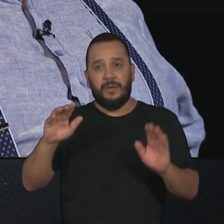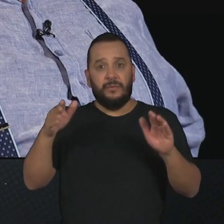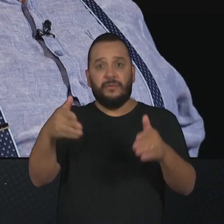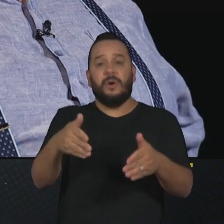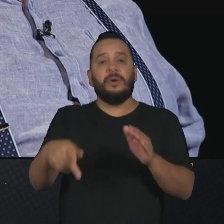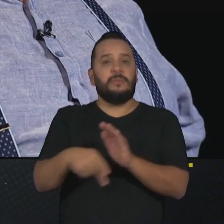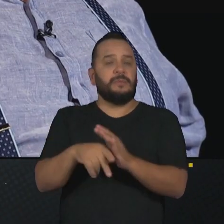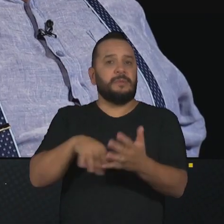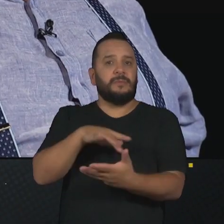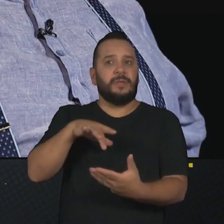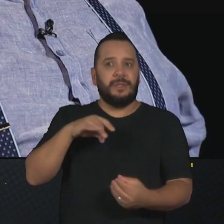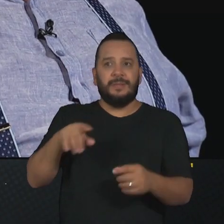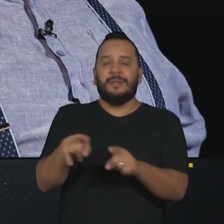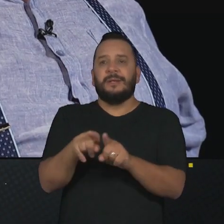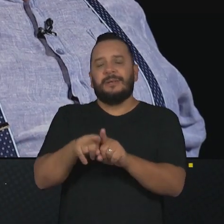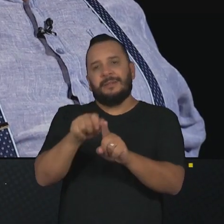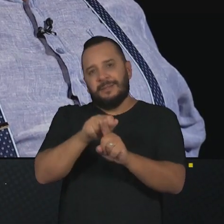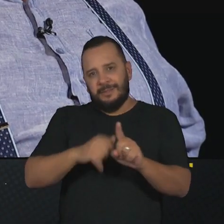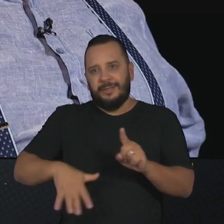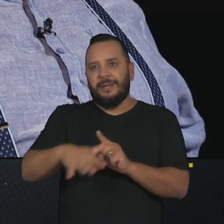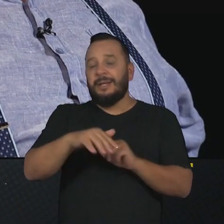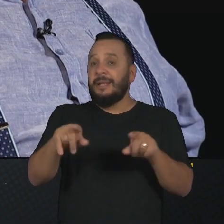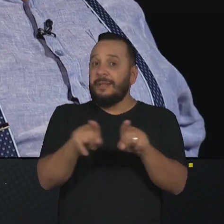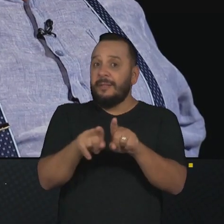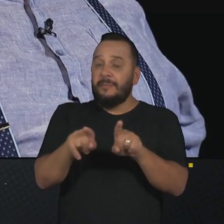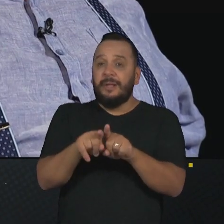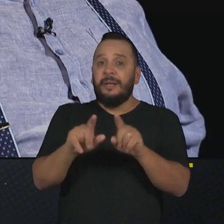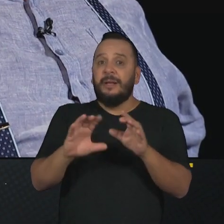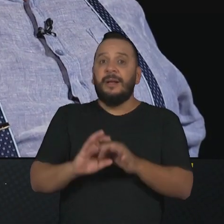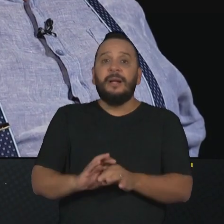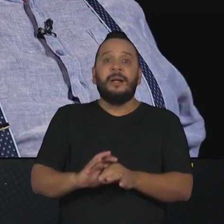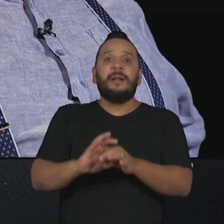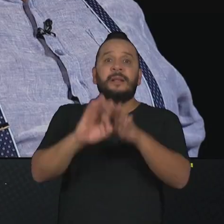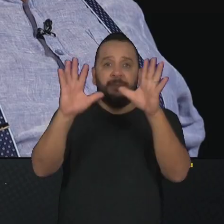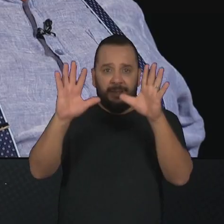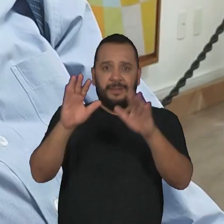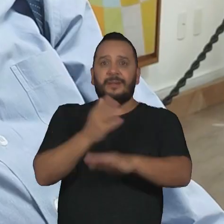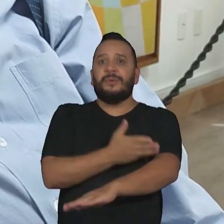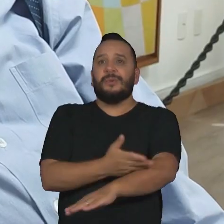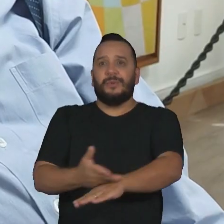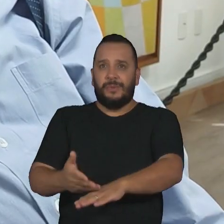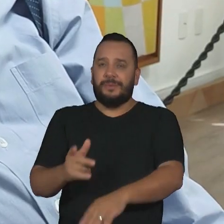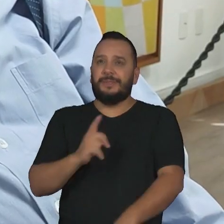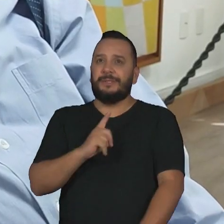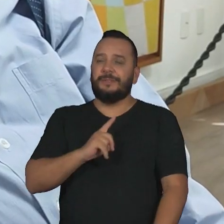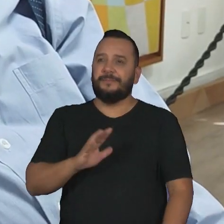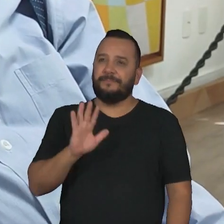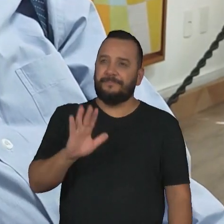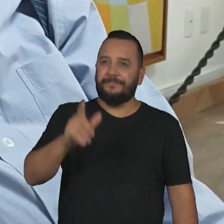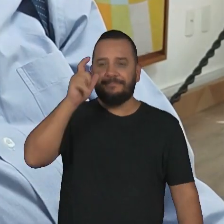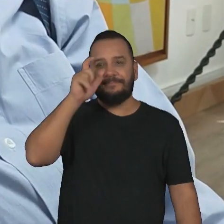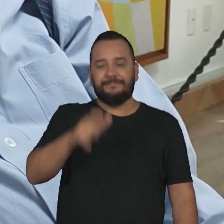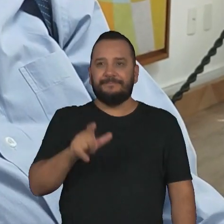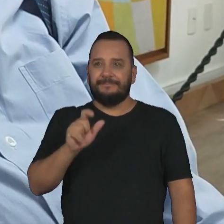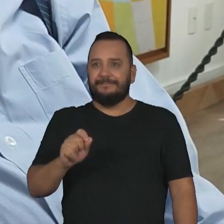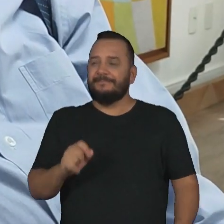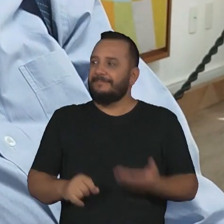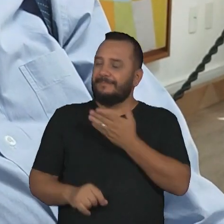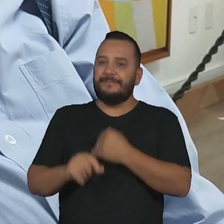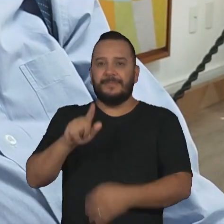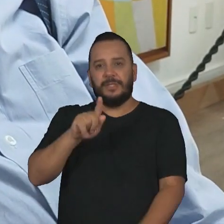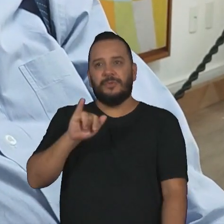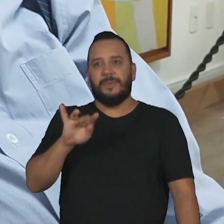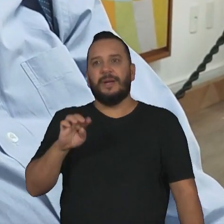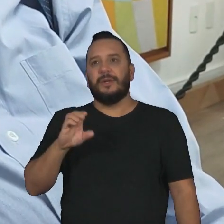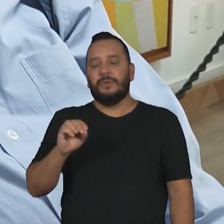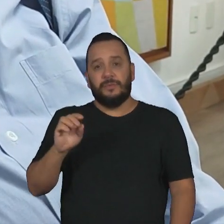da sociedade e da libertação de costumes. Mas o que me interessa, querido Gilberto, é